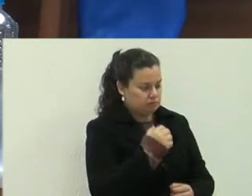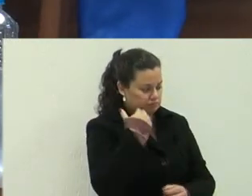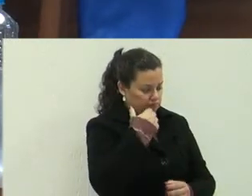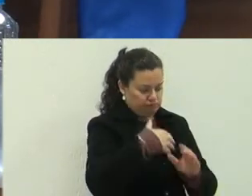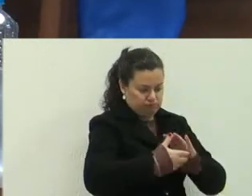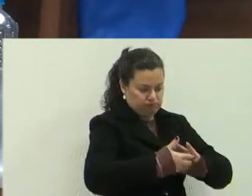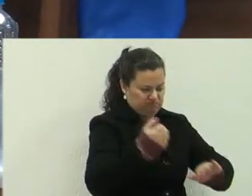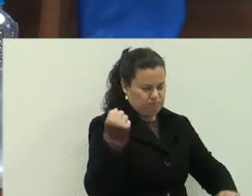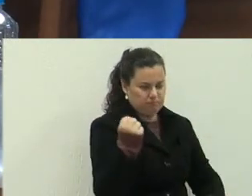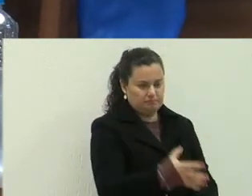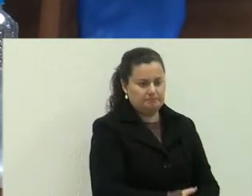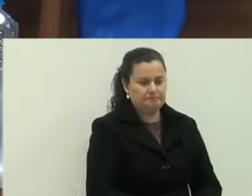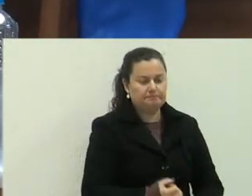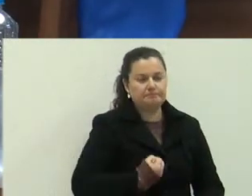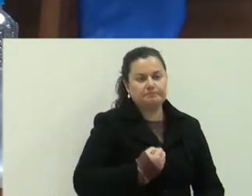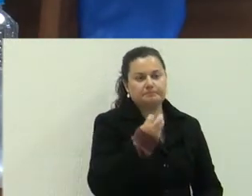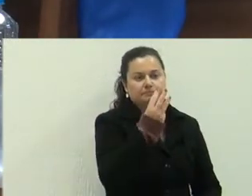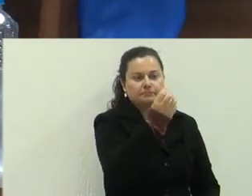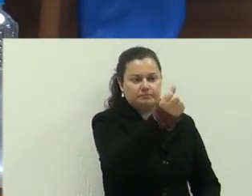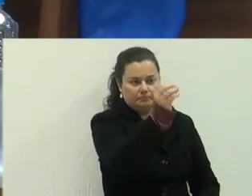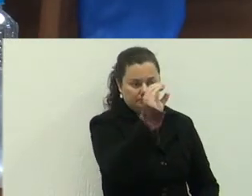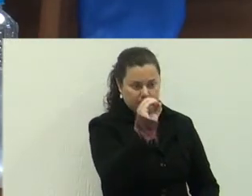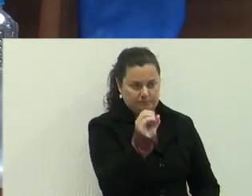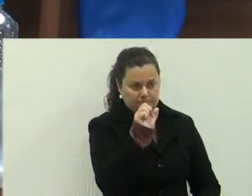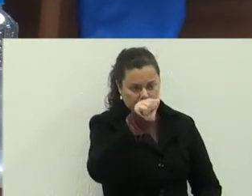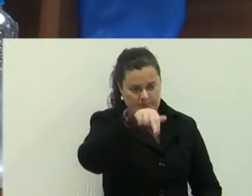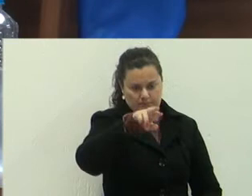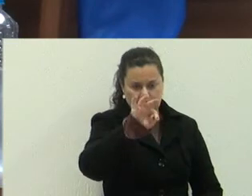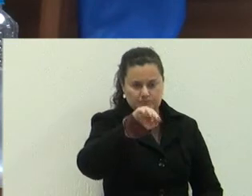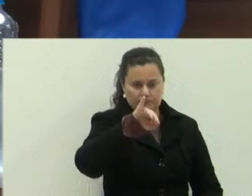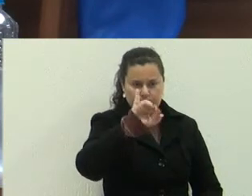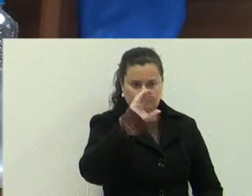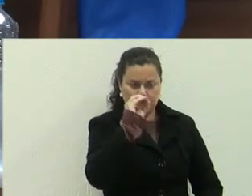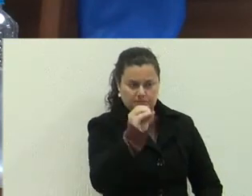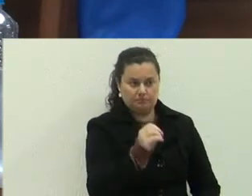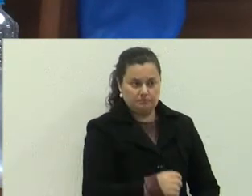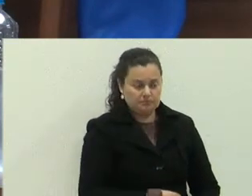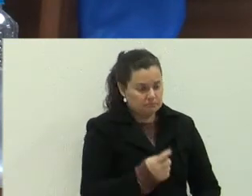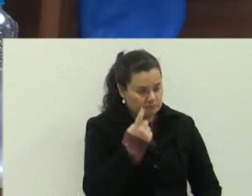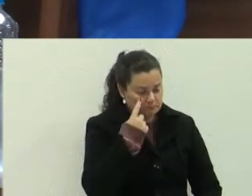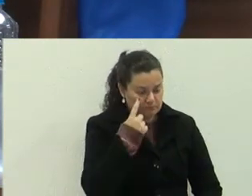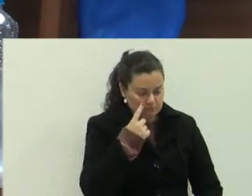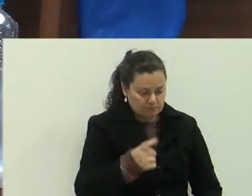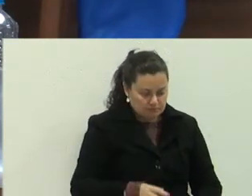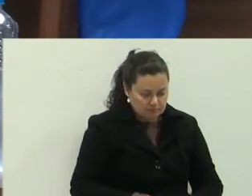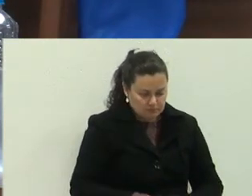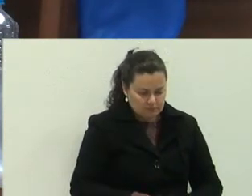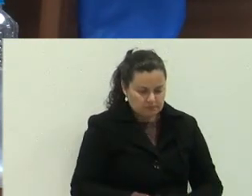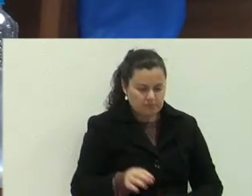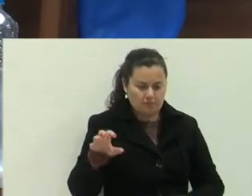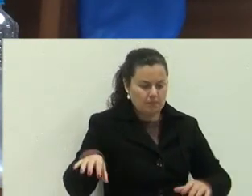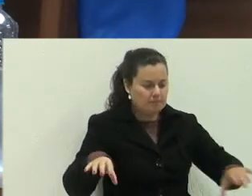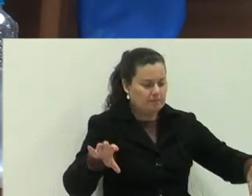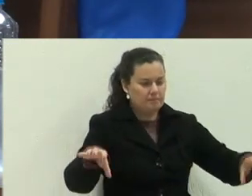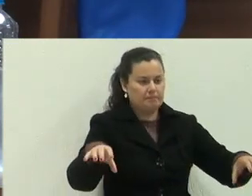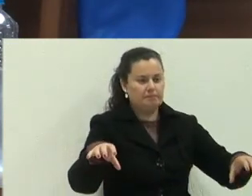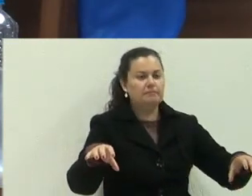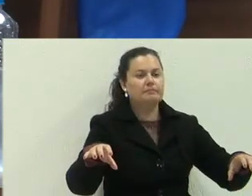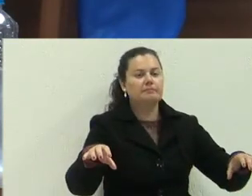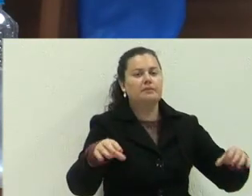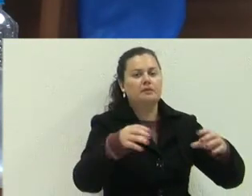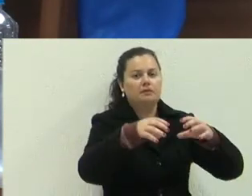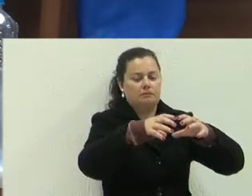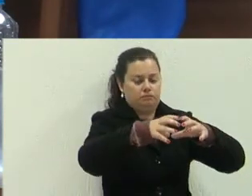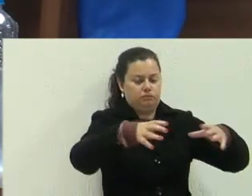número 360 do vereador Antônio Carlos Uller. Viabilize a implementação de quadras de basquete